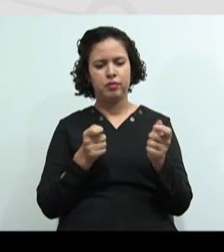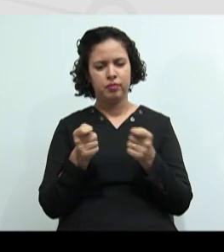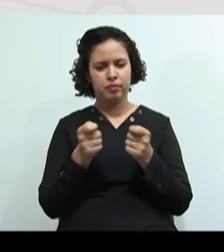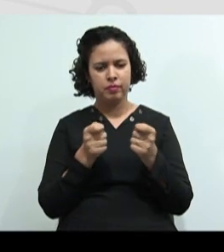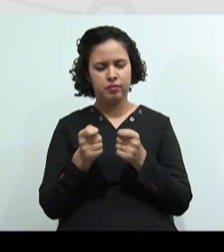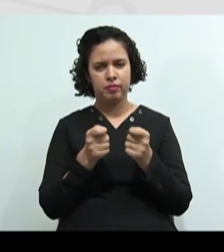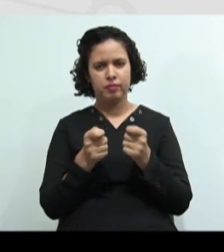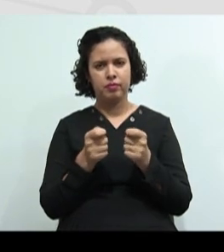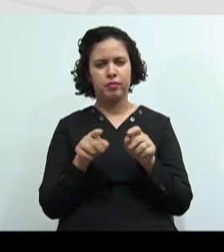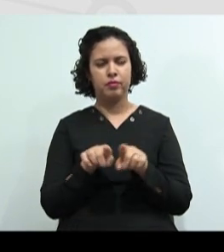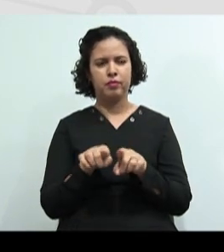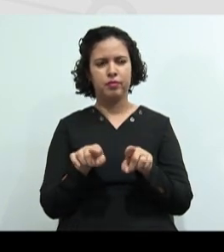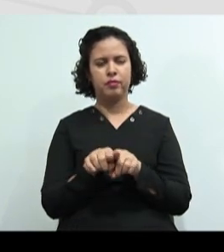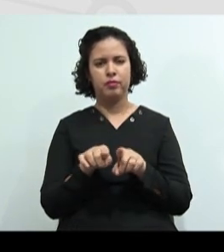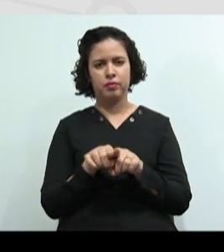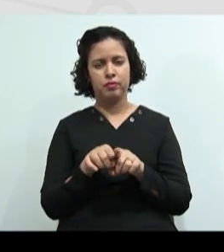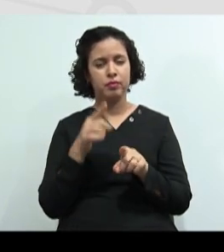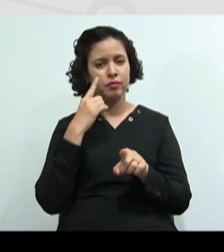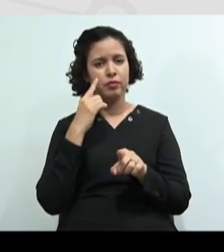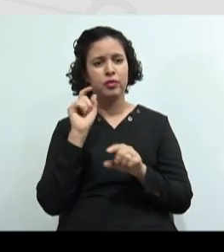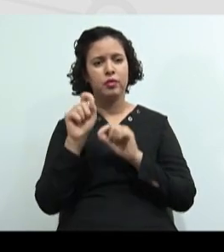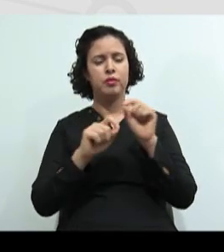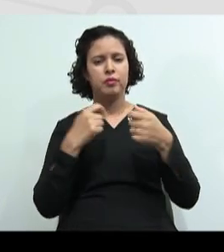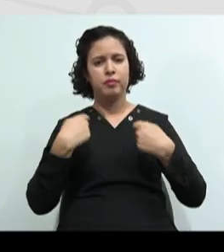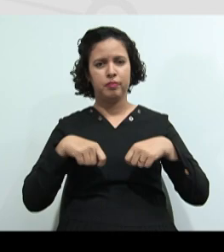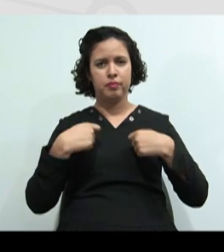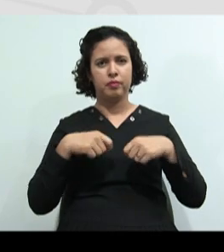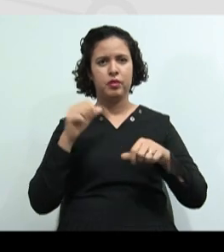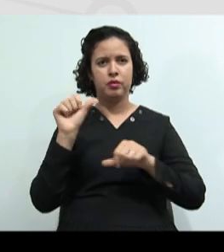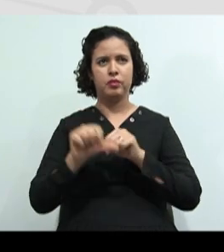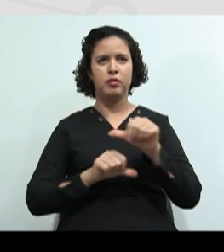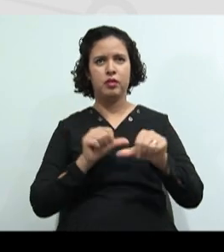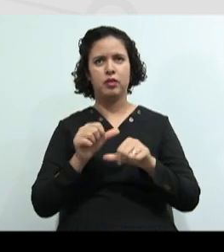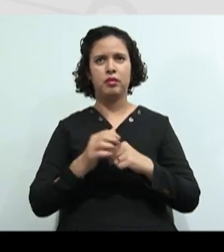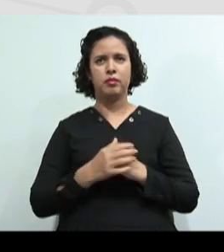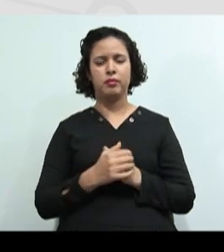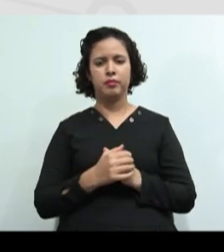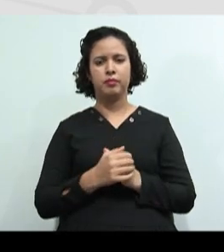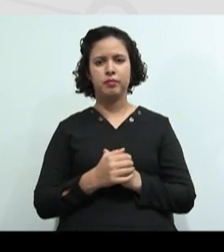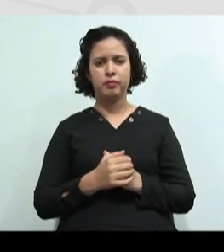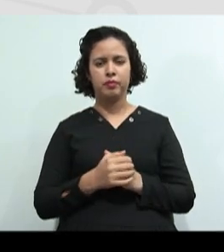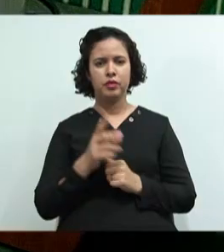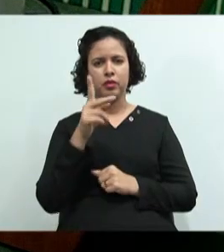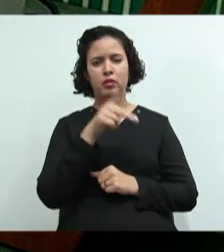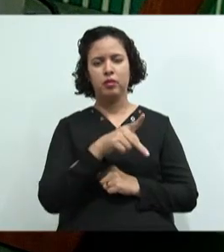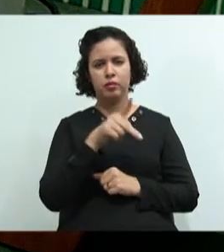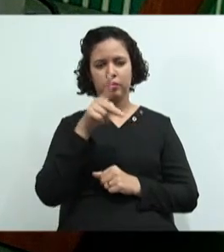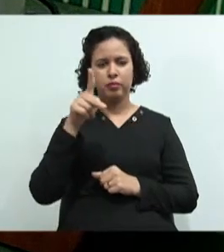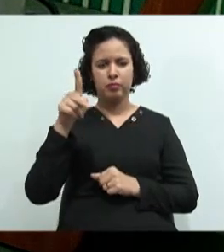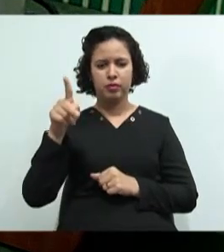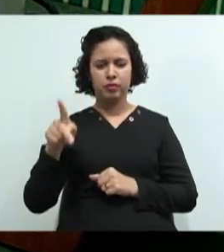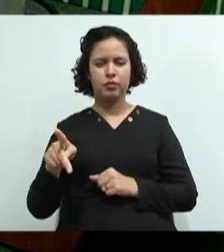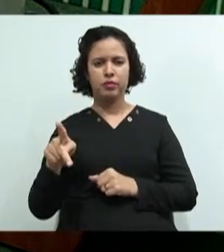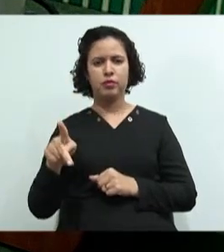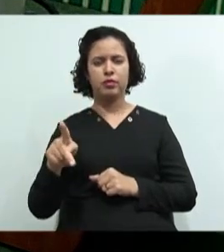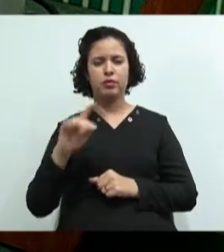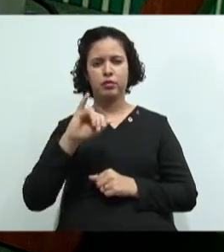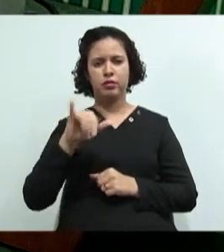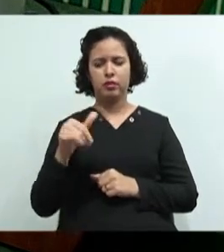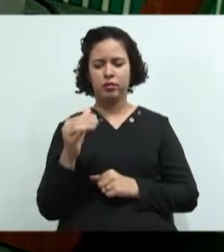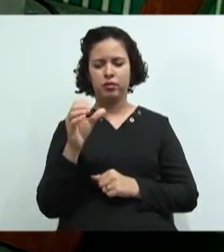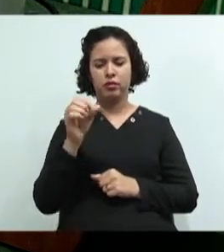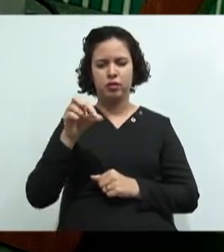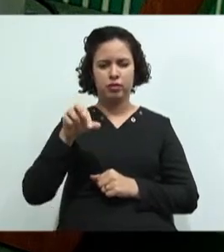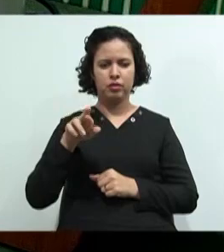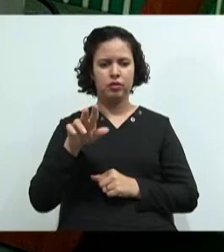tomada de ação corretiva. Professor Jorge, como é que estamos aí? Como é que está a interação? Os alunos, como é que eles estão nessa situação